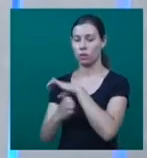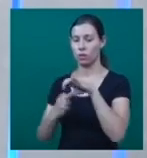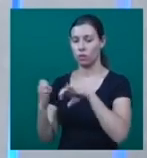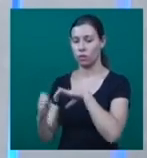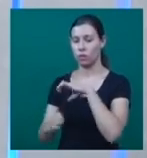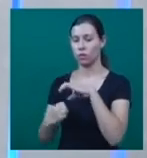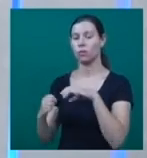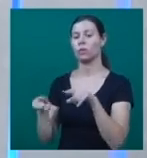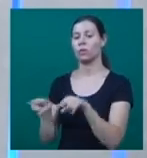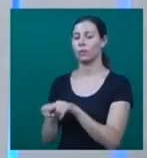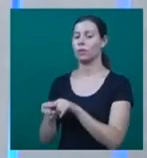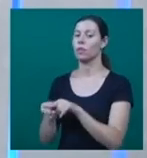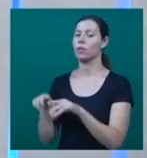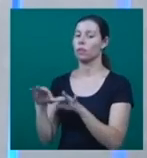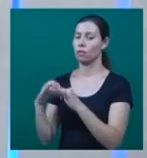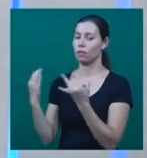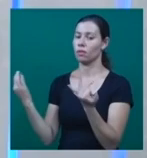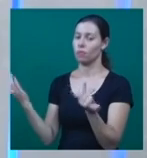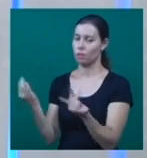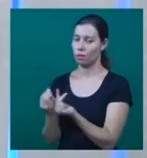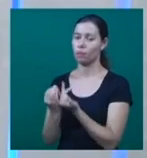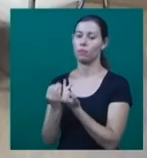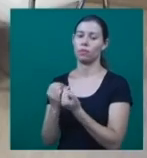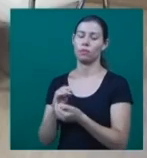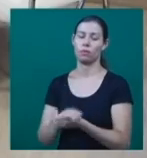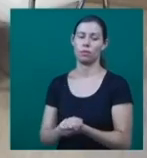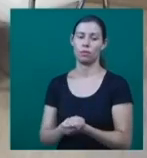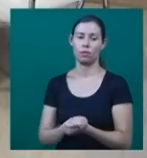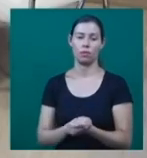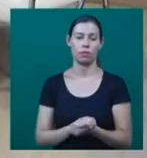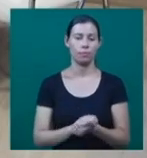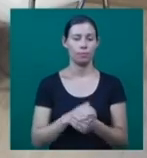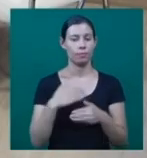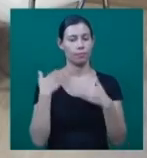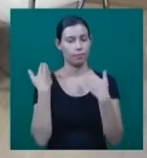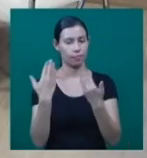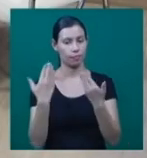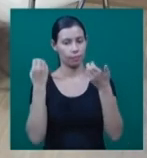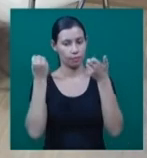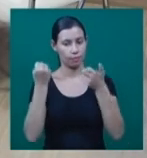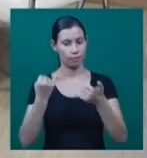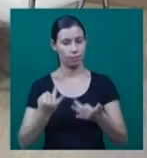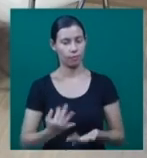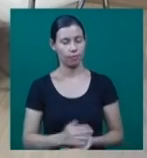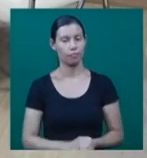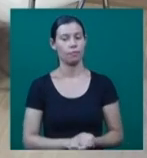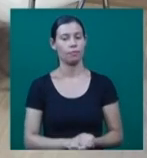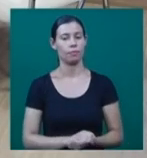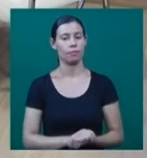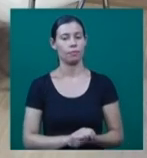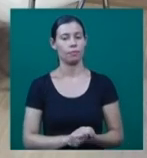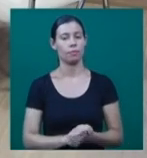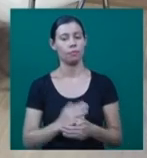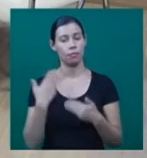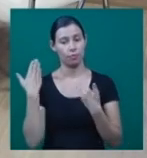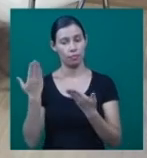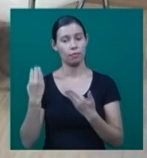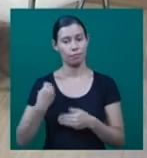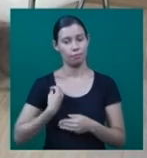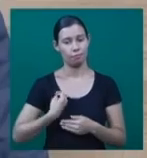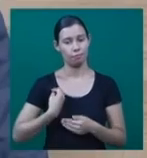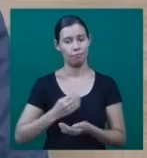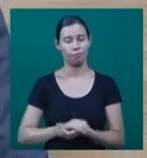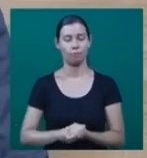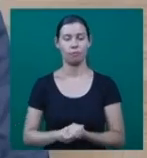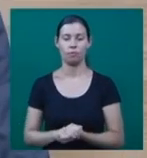família também, no caso de situação entre familiares. Que bom, olha só, Lucimira, muito obrigado pelos esclarecimentos. Mais uma vez, obrigado pela presença aqui hoje. Eu que agradeço.